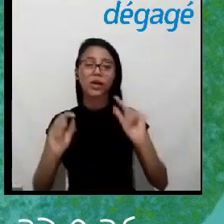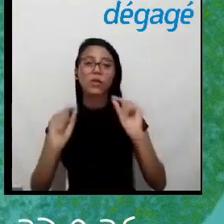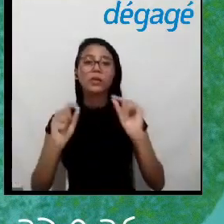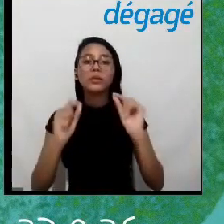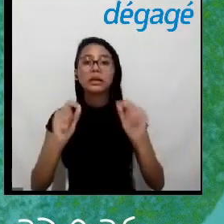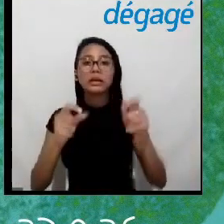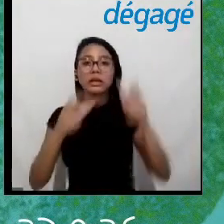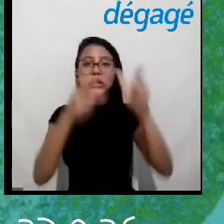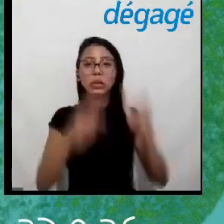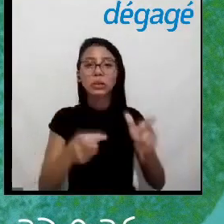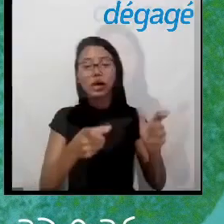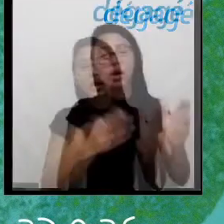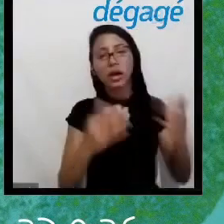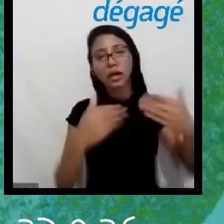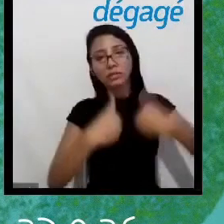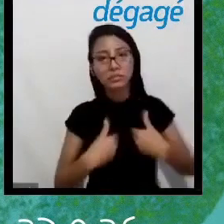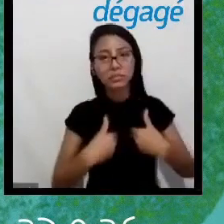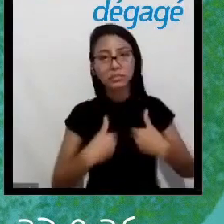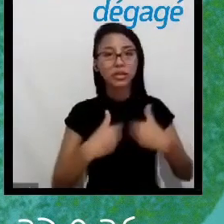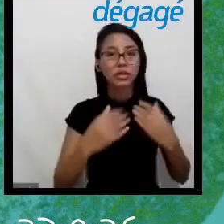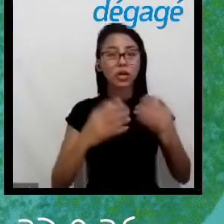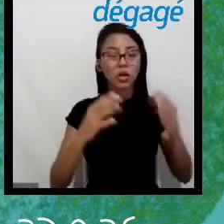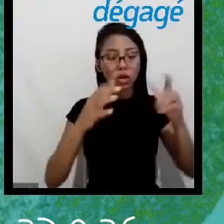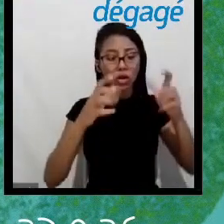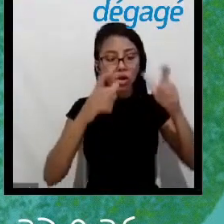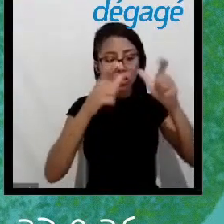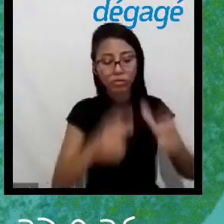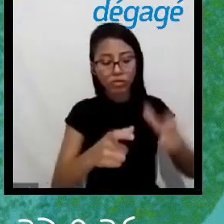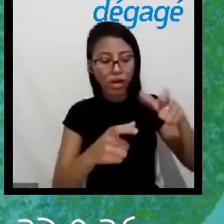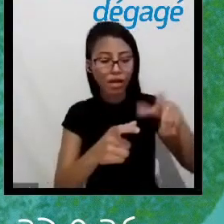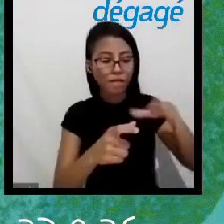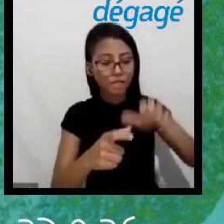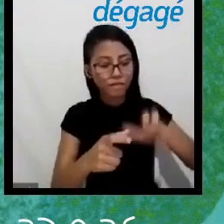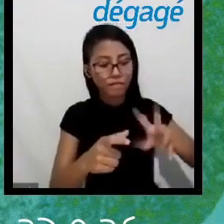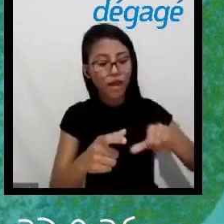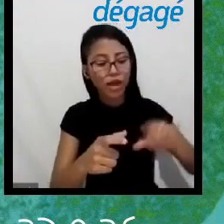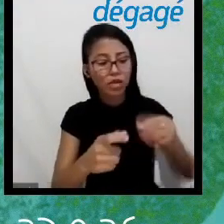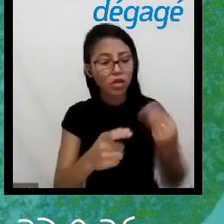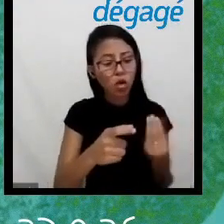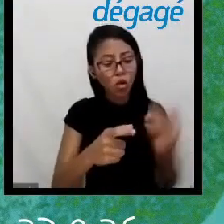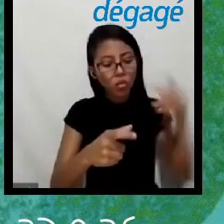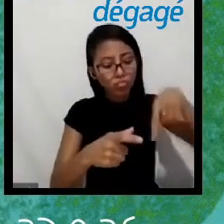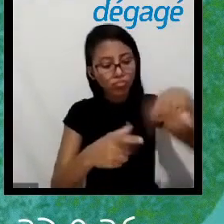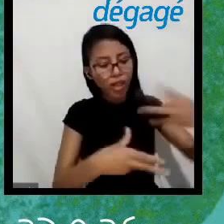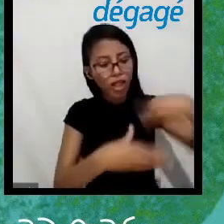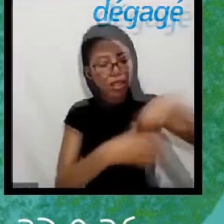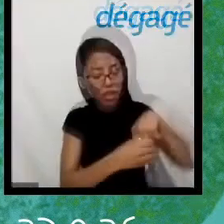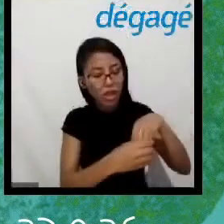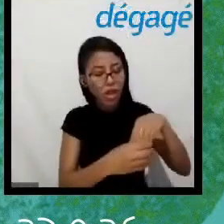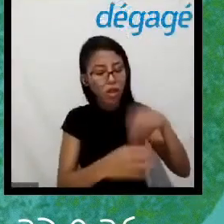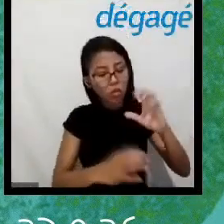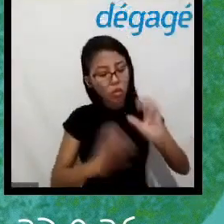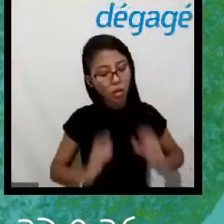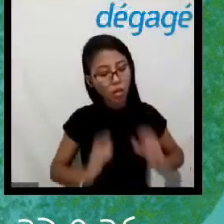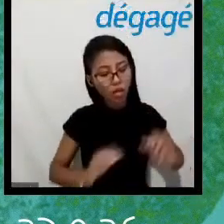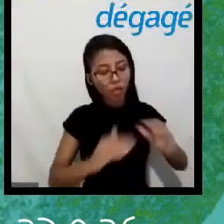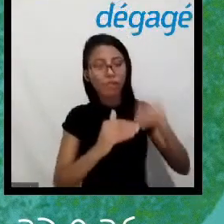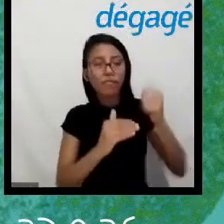projeto circulando e suas inquietações. Eu gostaria de começar com uma citação que está nesse livro aqui da Bell